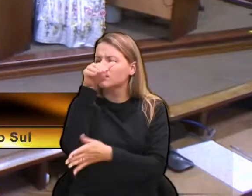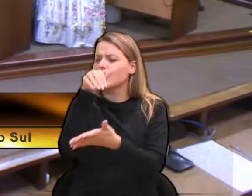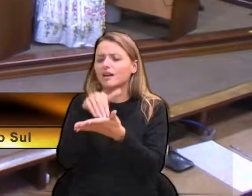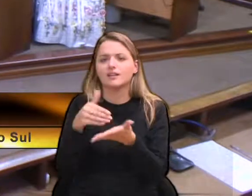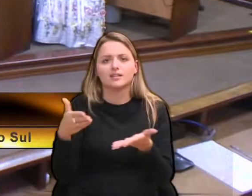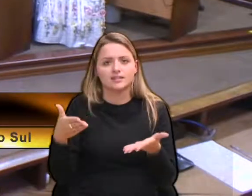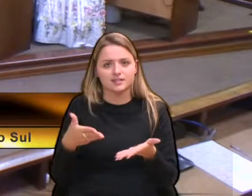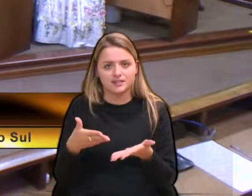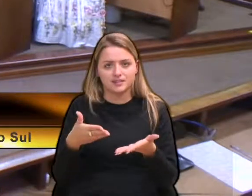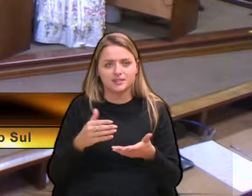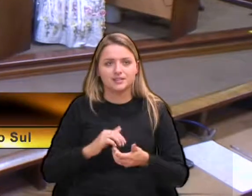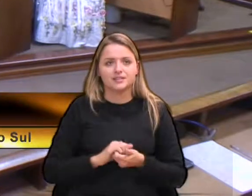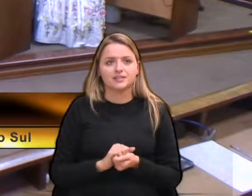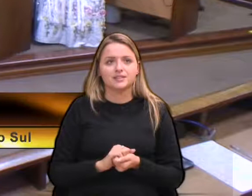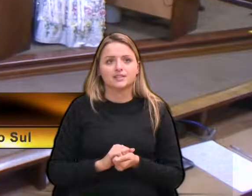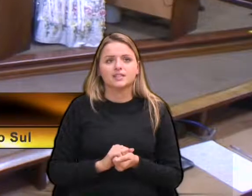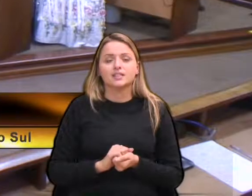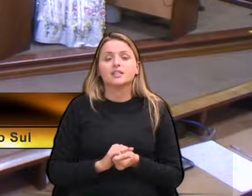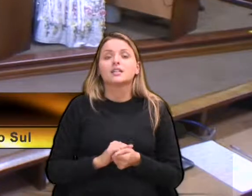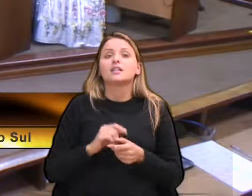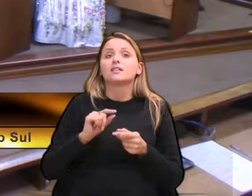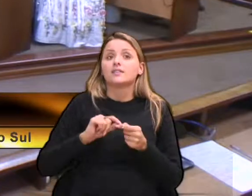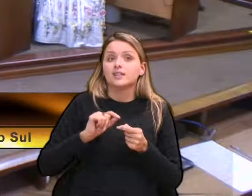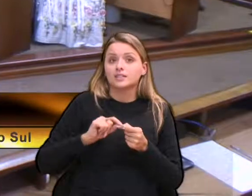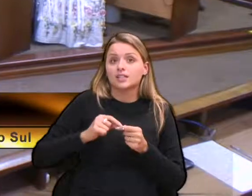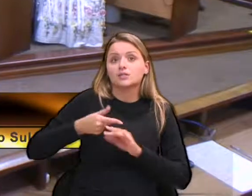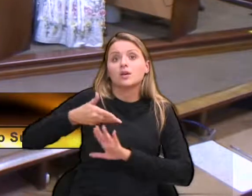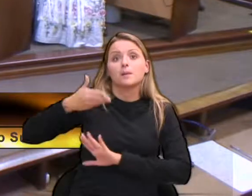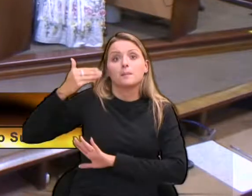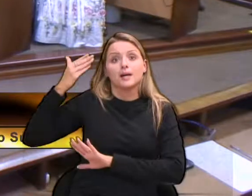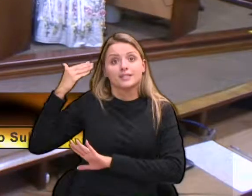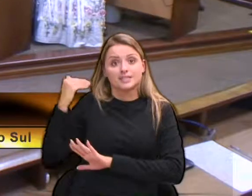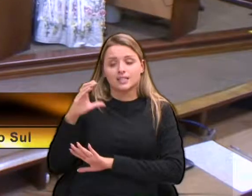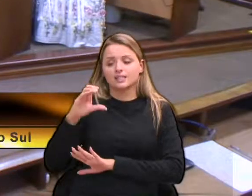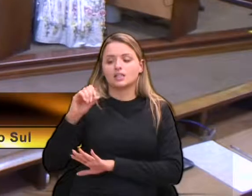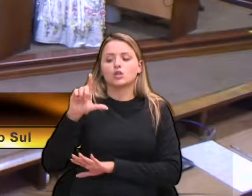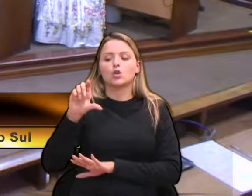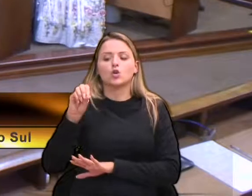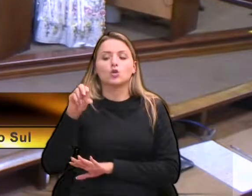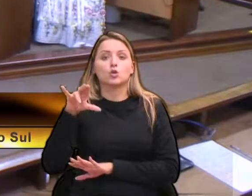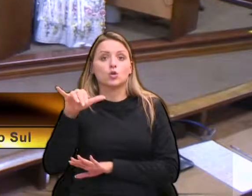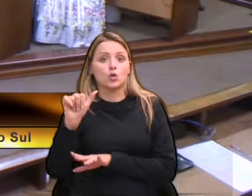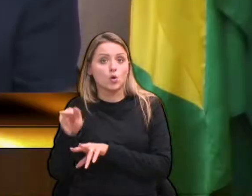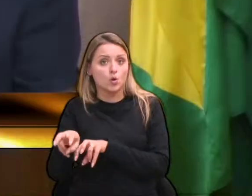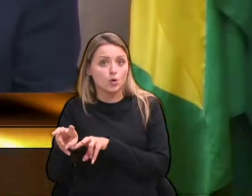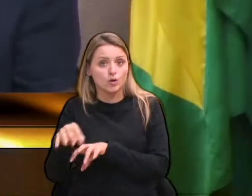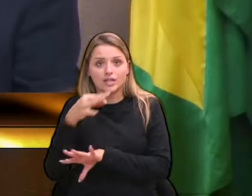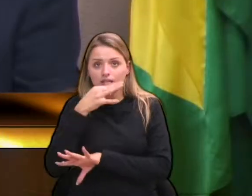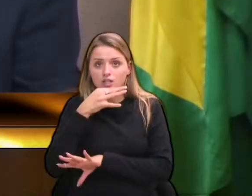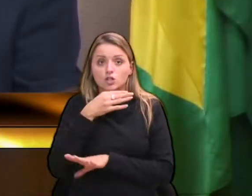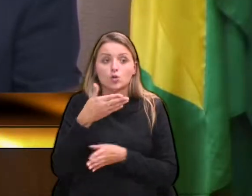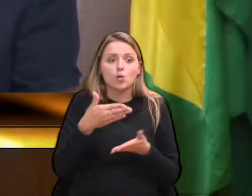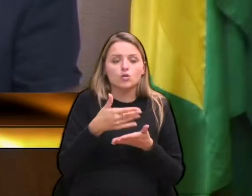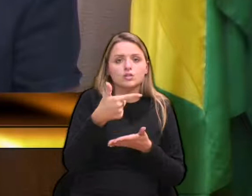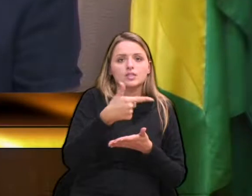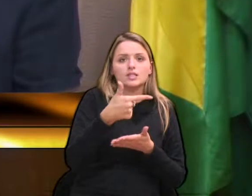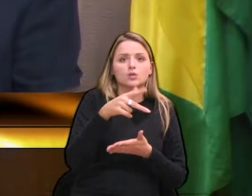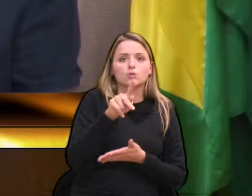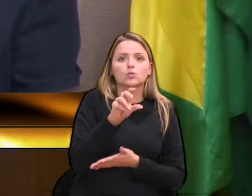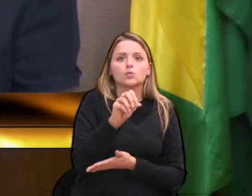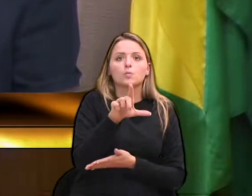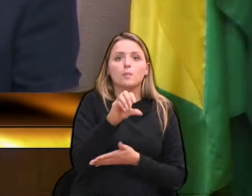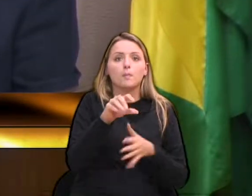hoje, tornando a antiga colônia Caxias hoje segundo polo metal-mecânico do país,